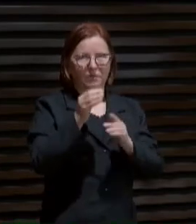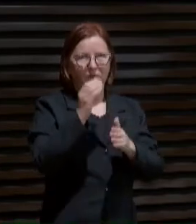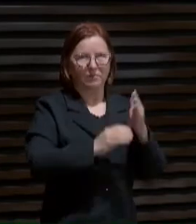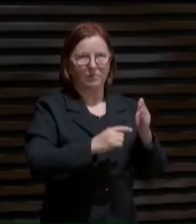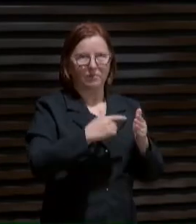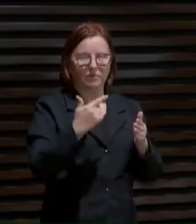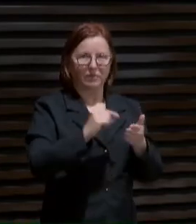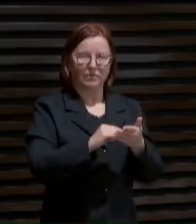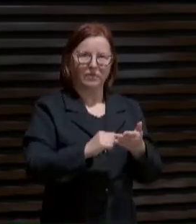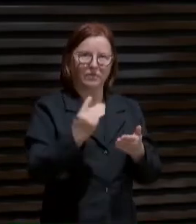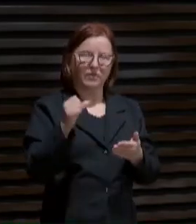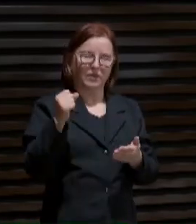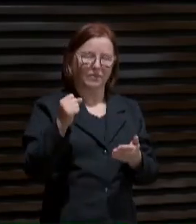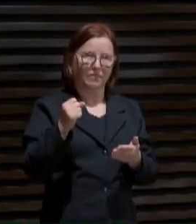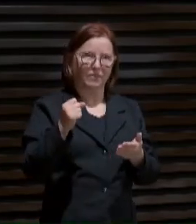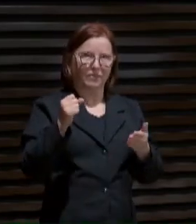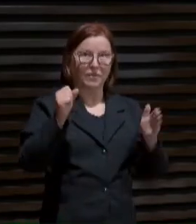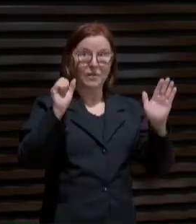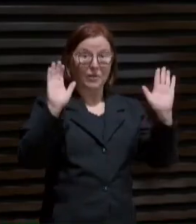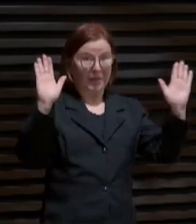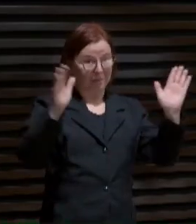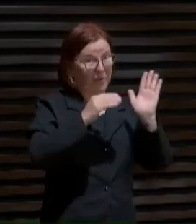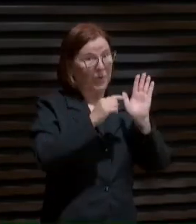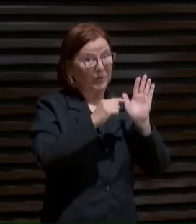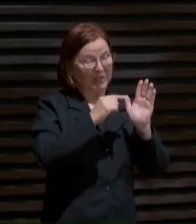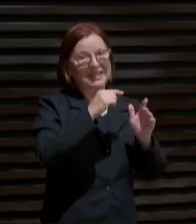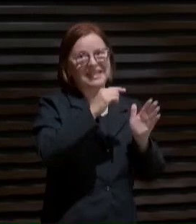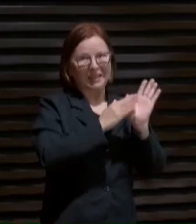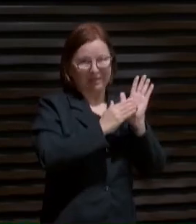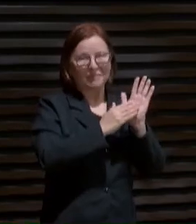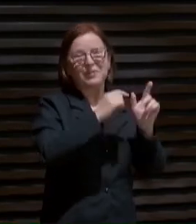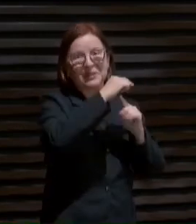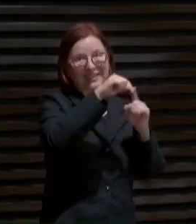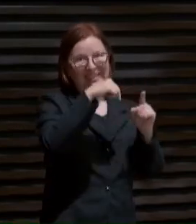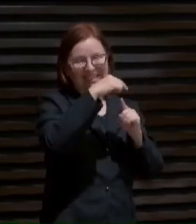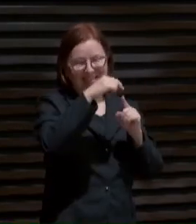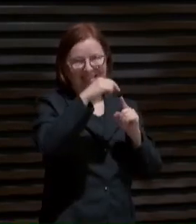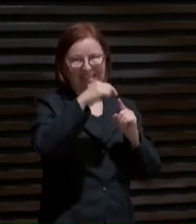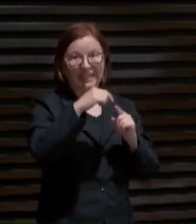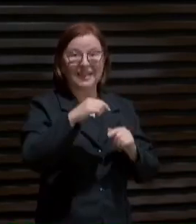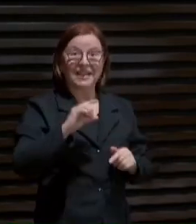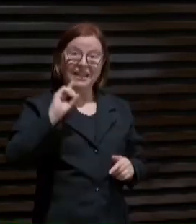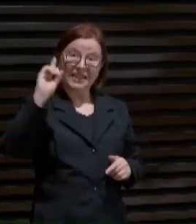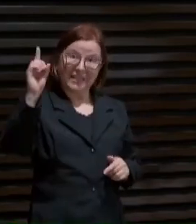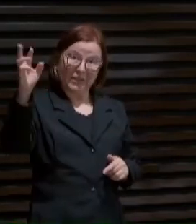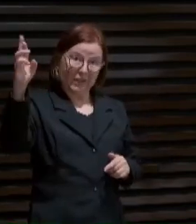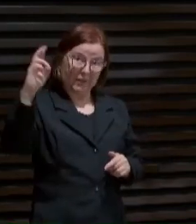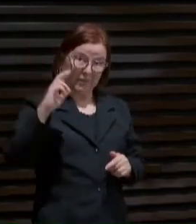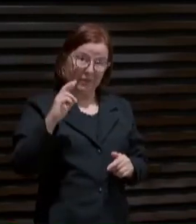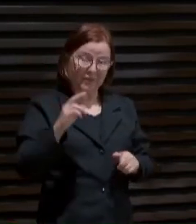tem Ira e sem animosidade se Deus estabelece critérios quanto a resposta das orações também